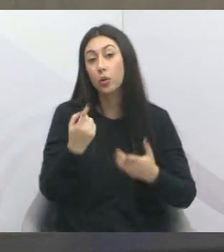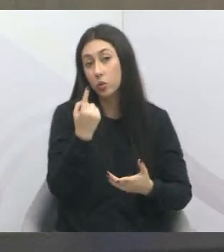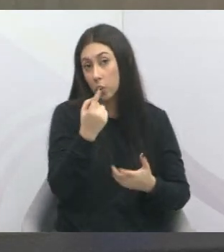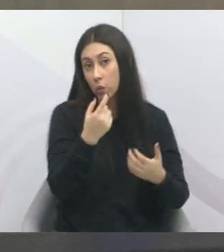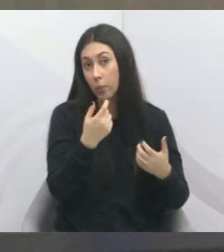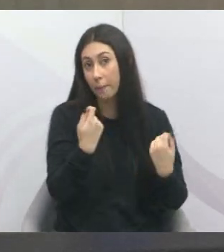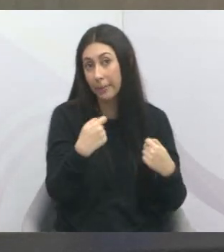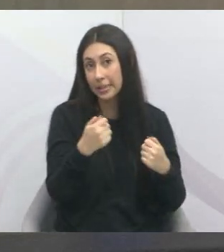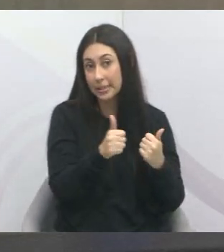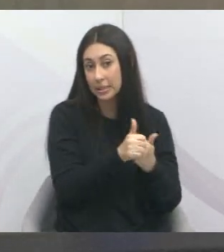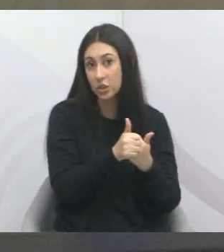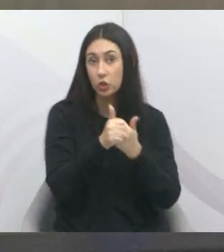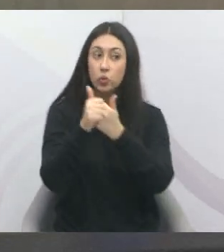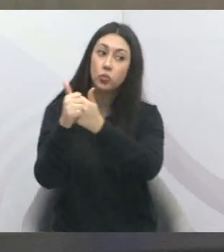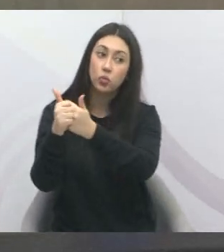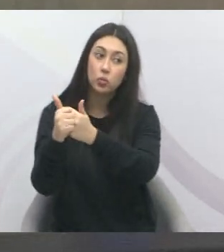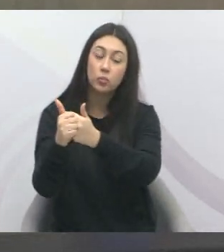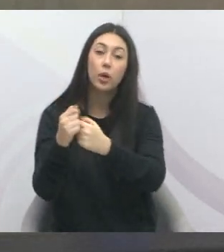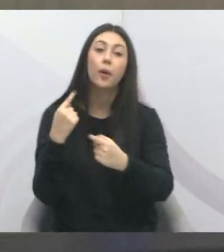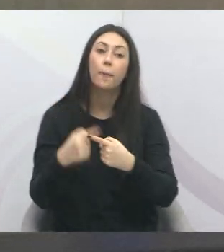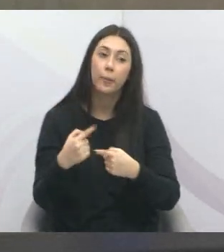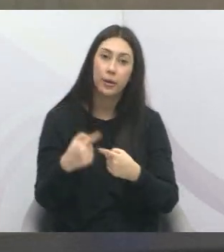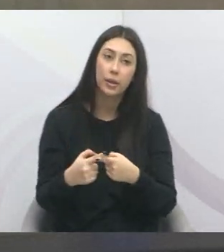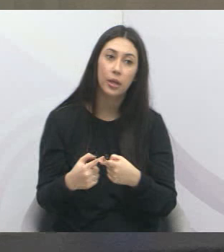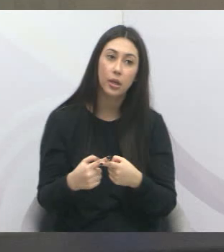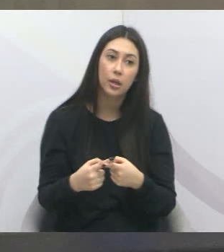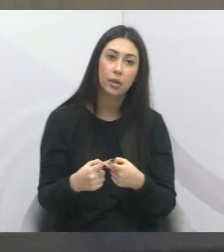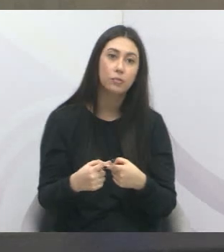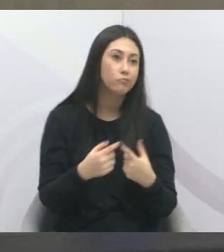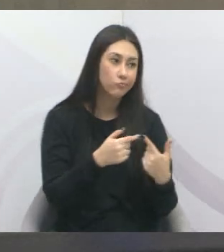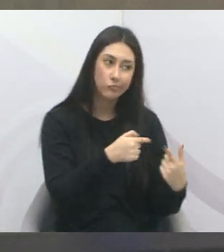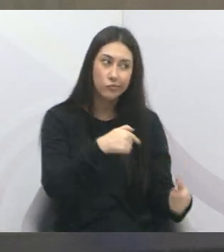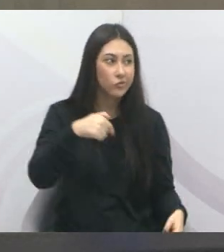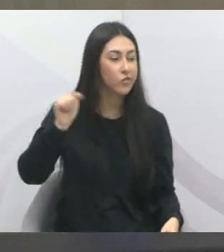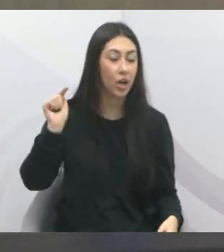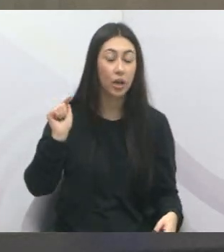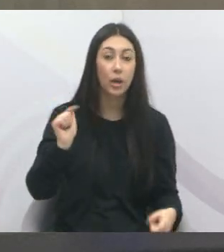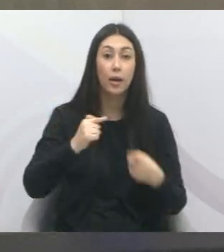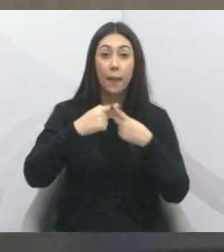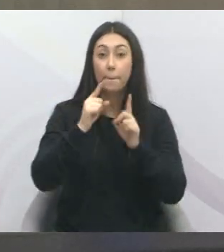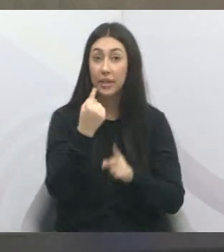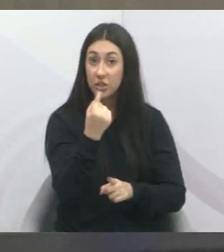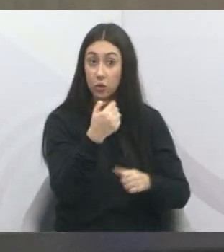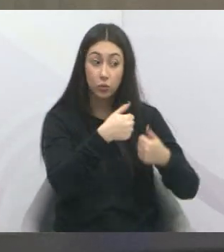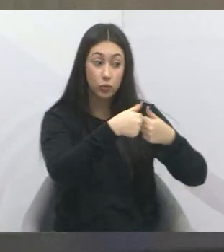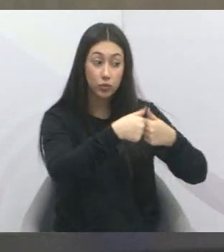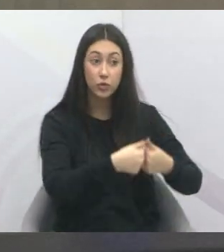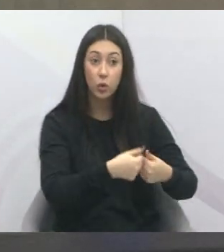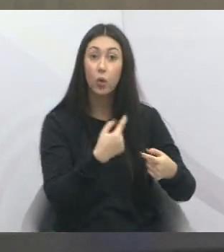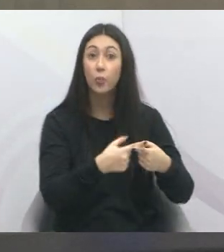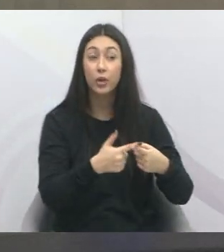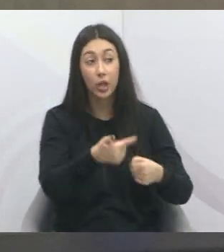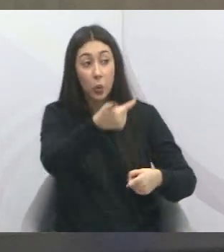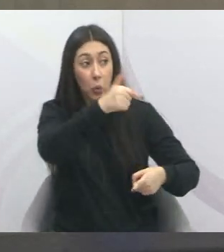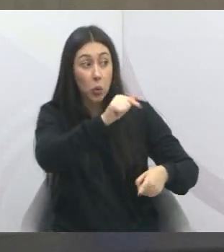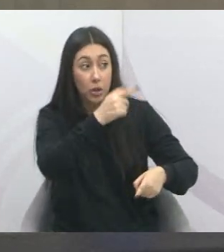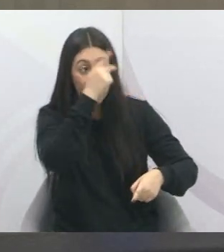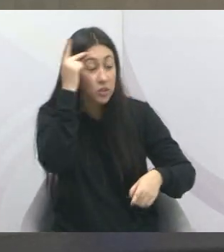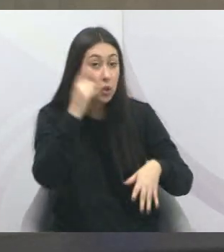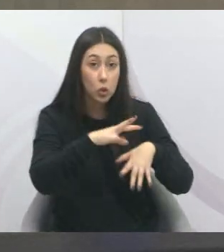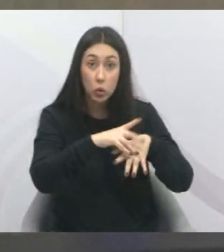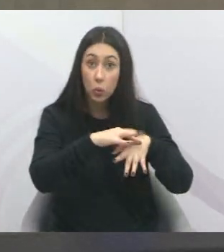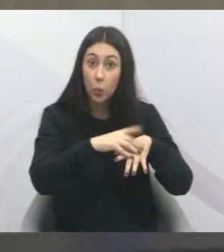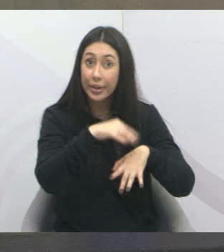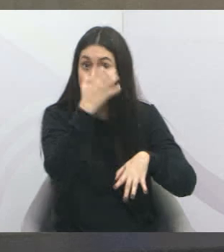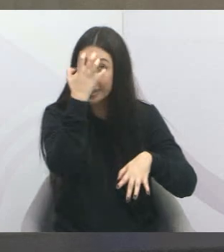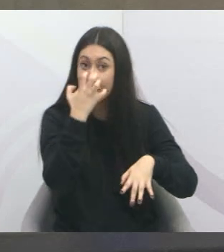médico da emergência sair, porque é um médico que está menos sobrecarregado. Mas esse médico ficou porque tinha outro paciente grave na unidade.